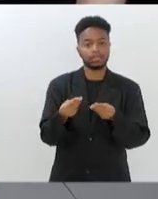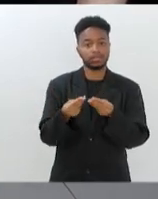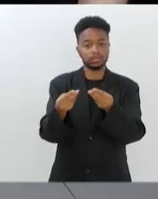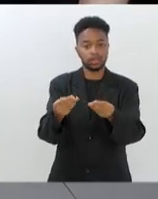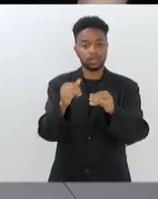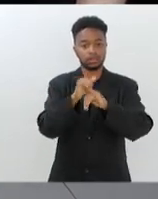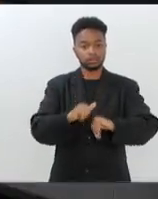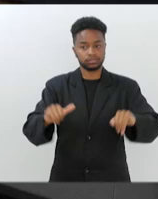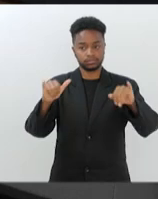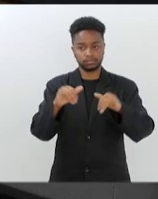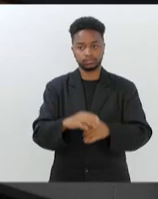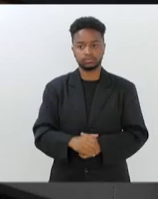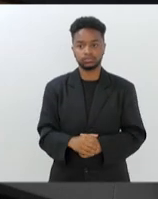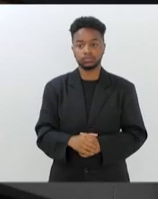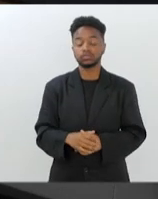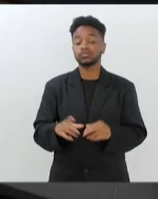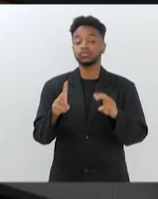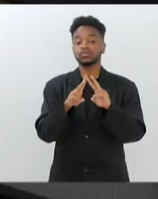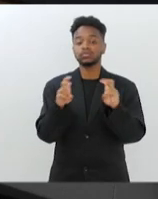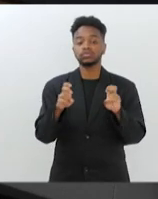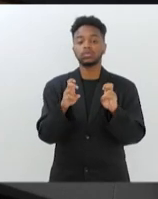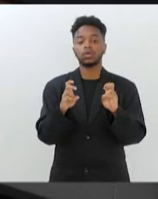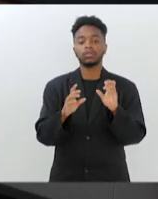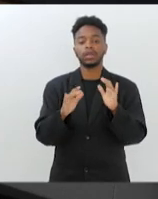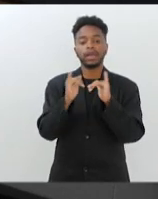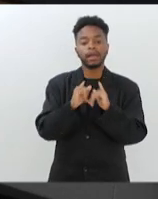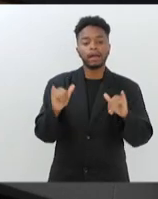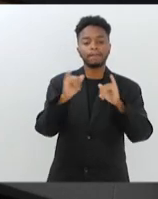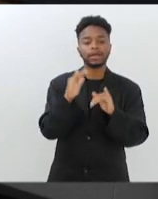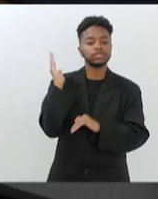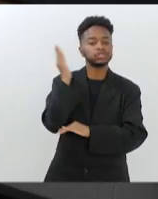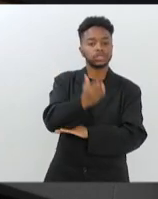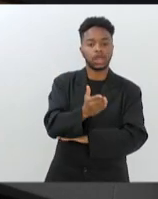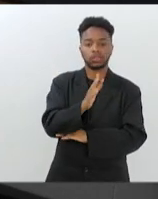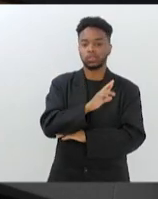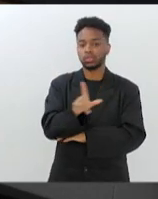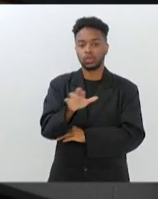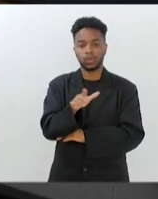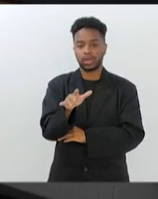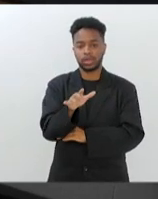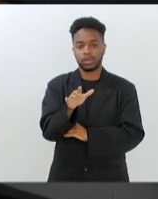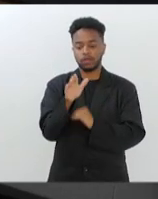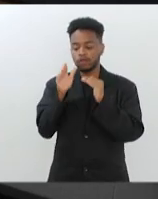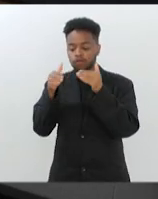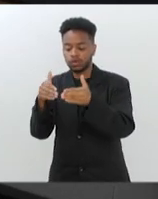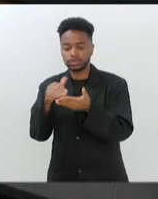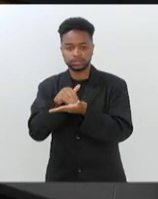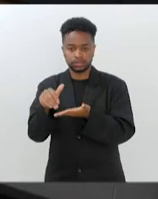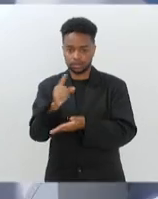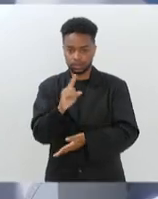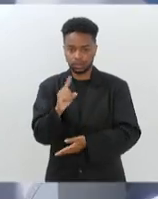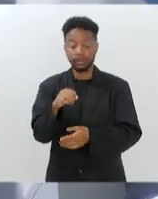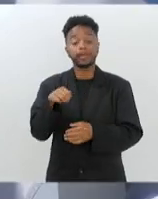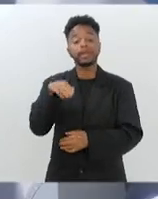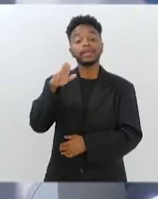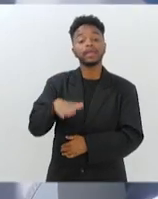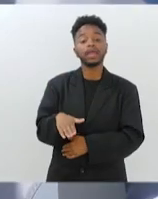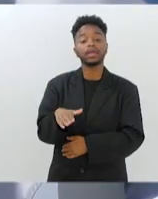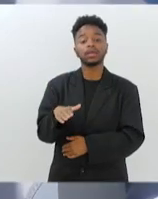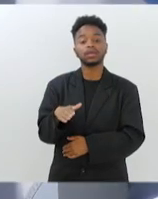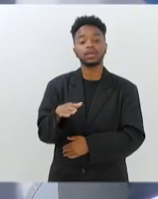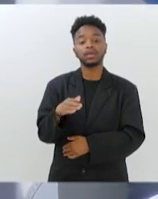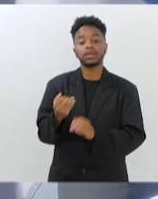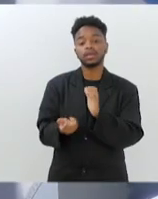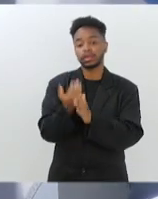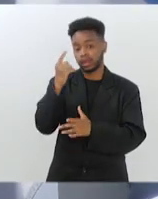veiculação em relação às campanhas diretas que não são as descentralizadas das secretarias de quem parte a